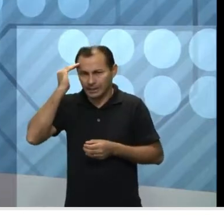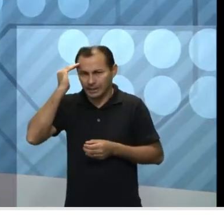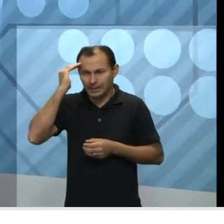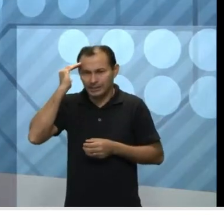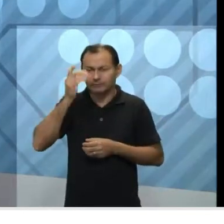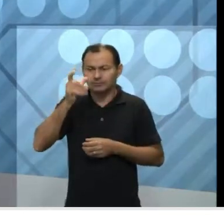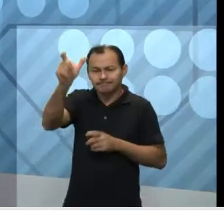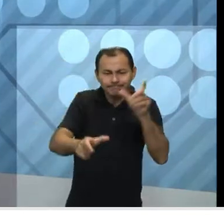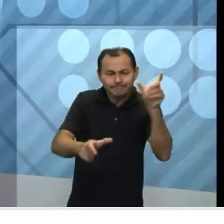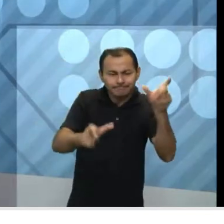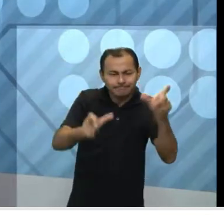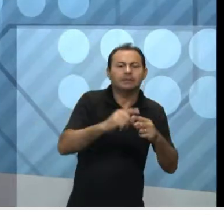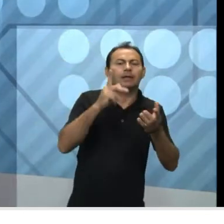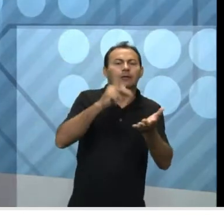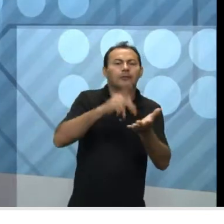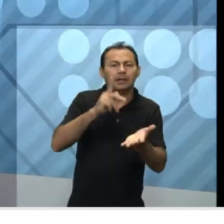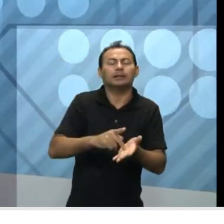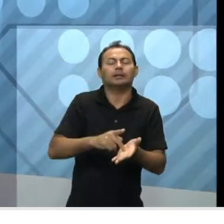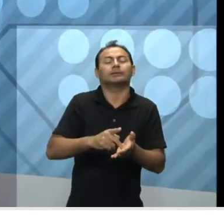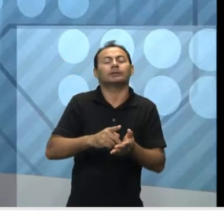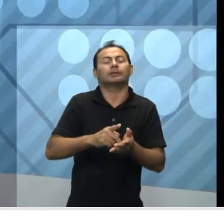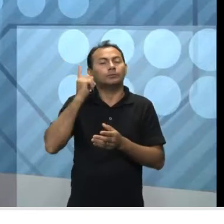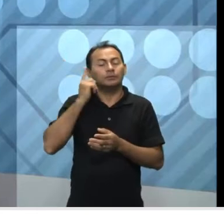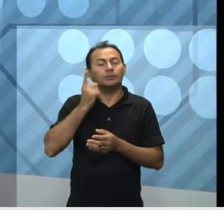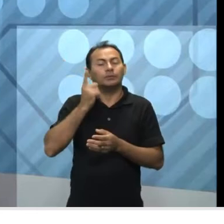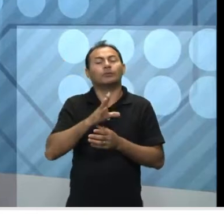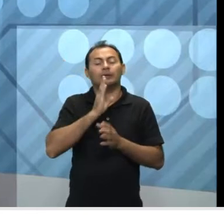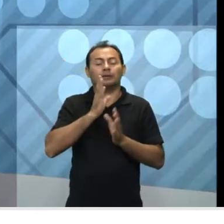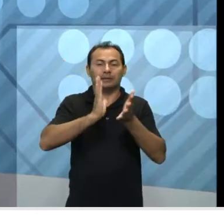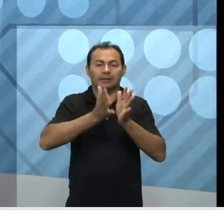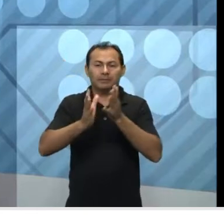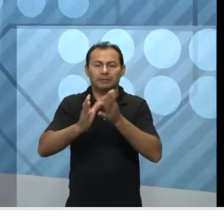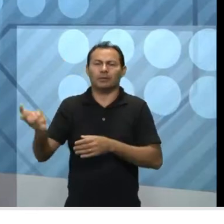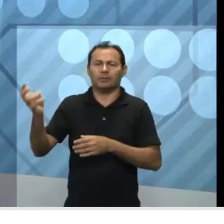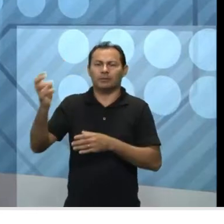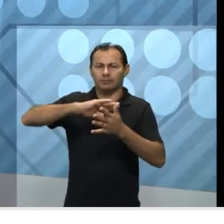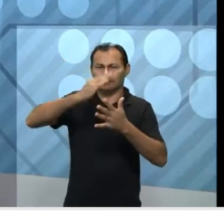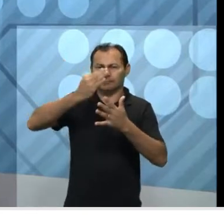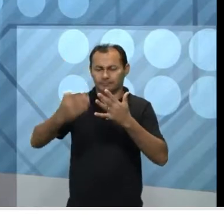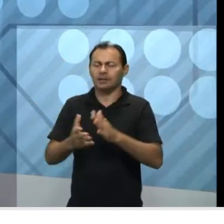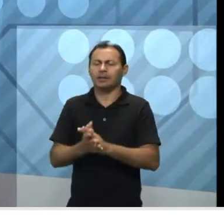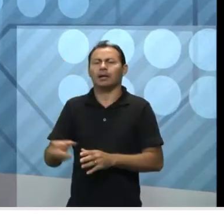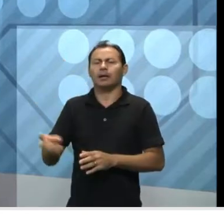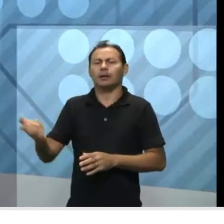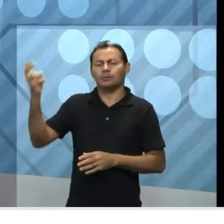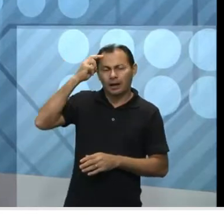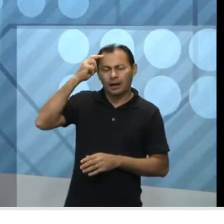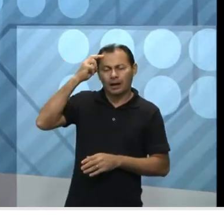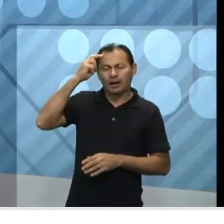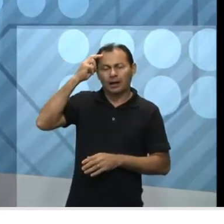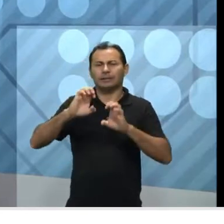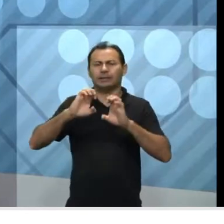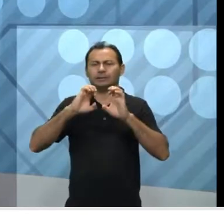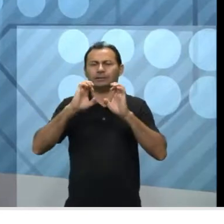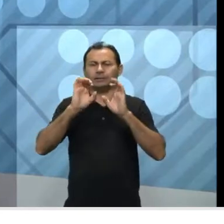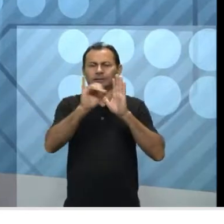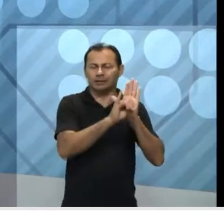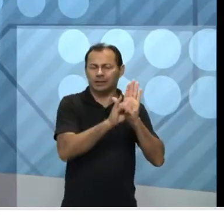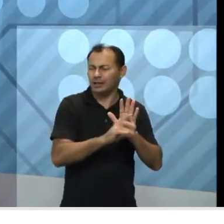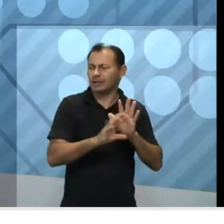Libras, as questões culturais, identitárias, para que você possa conflitar aquilo que é do senso comum, que as pessoas acham, né,